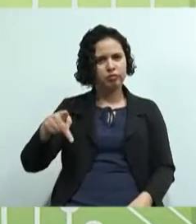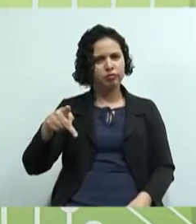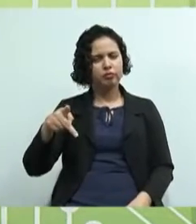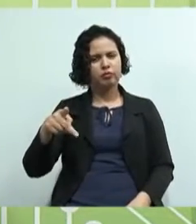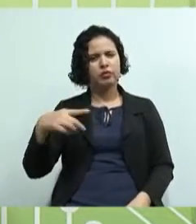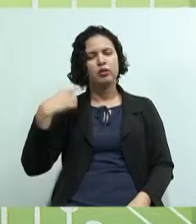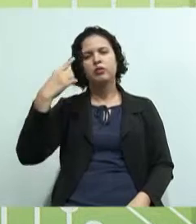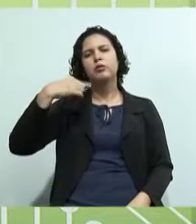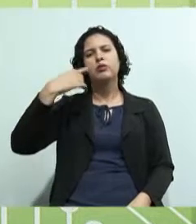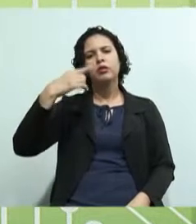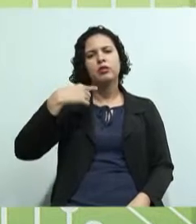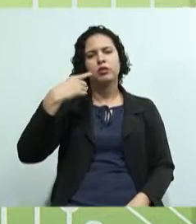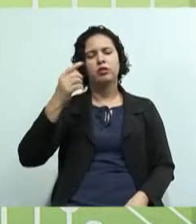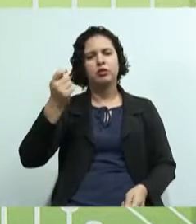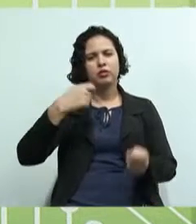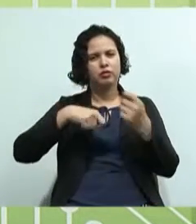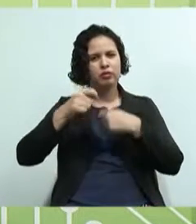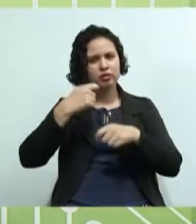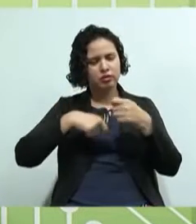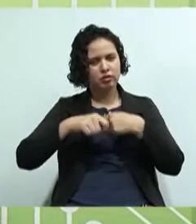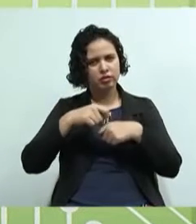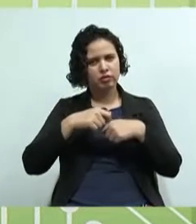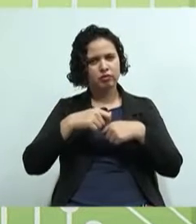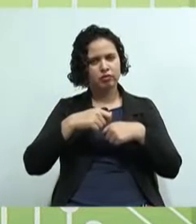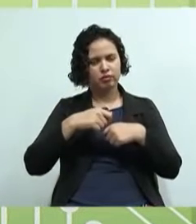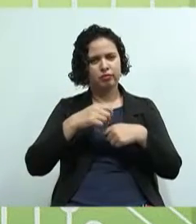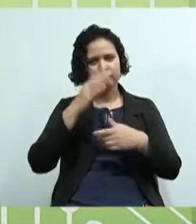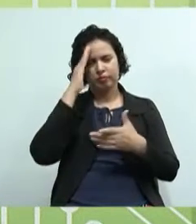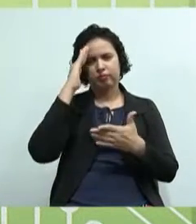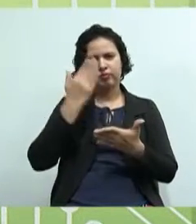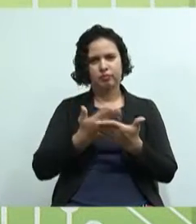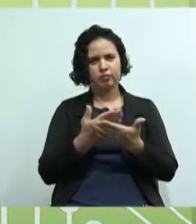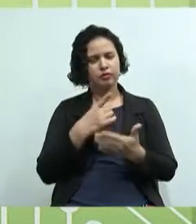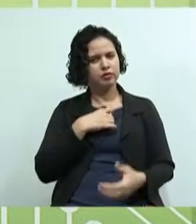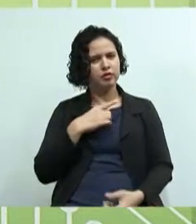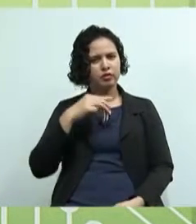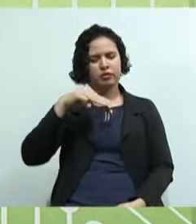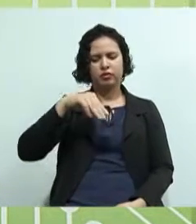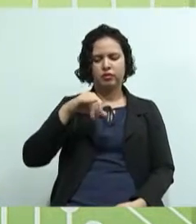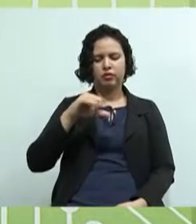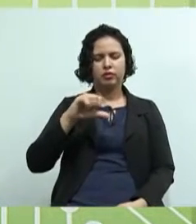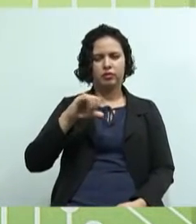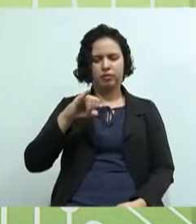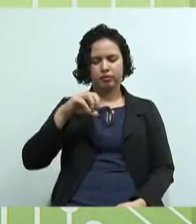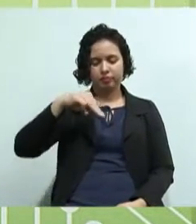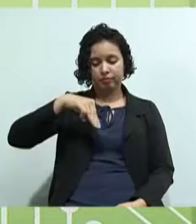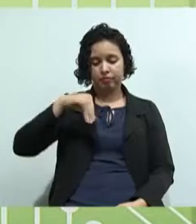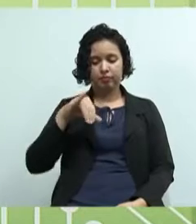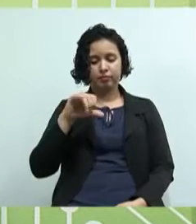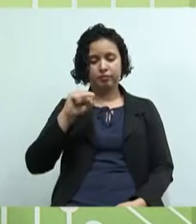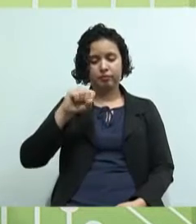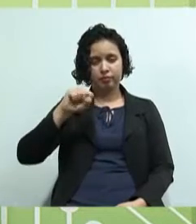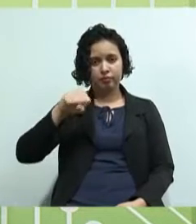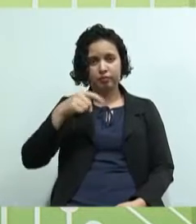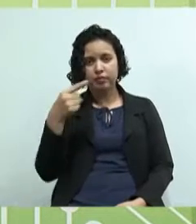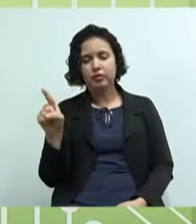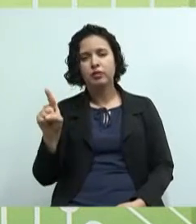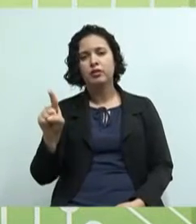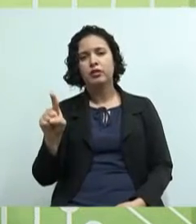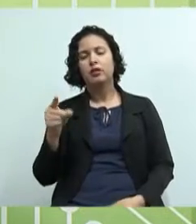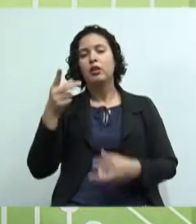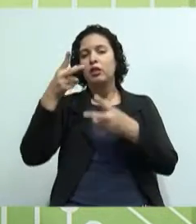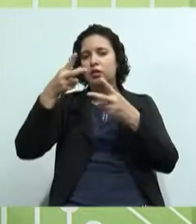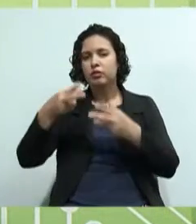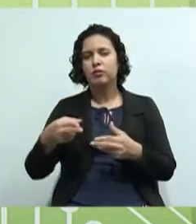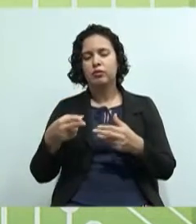enfim, um advogado, um administrador? Você acredita ter uma missão? É a mesma coisa aqui na organização. Qual é a missão